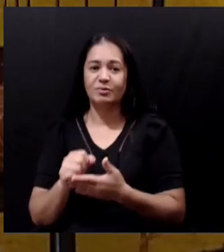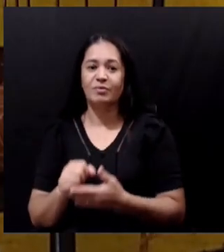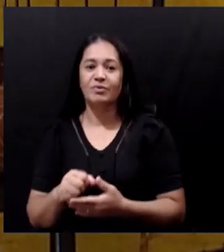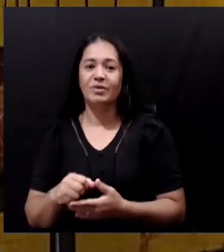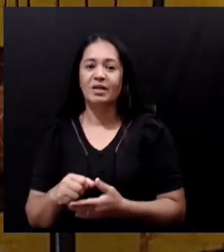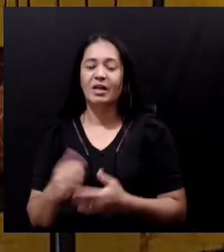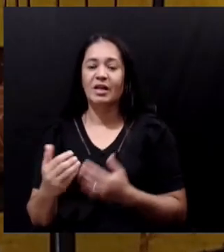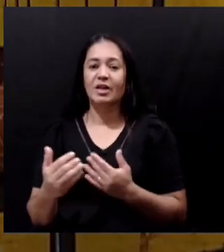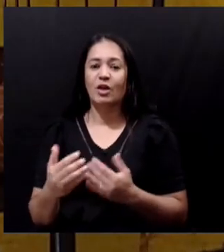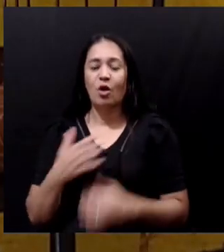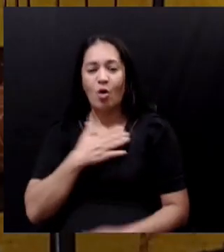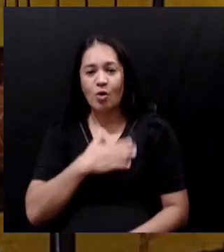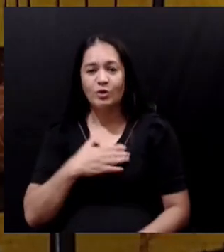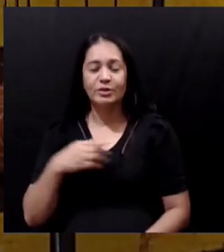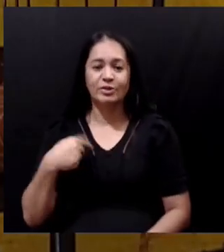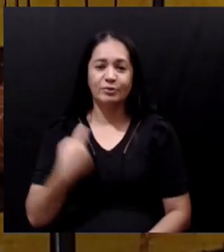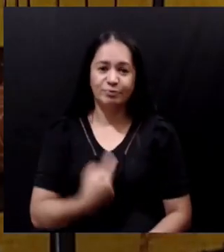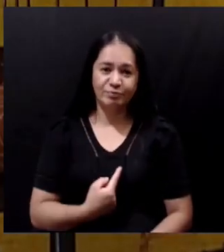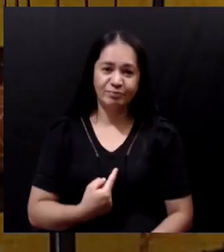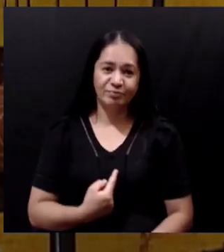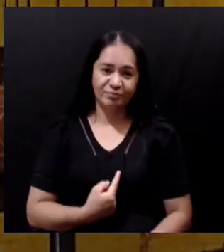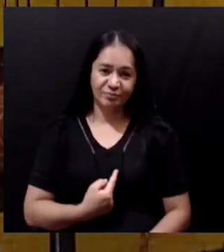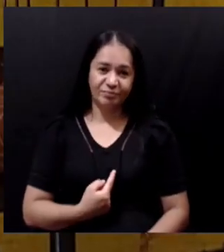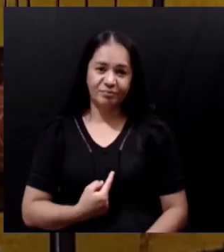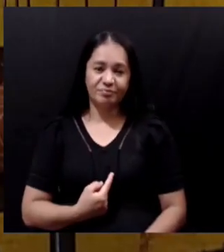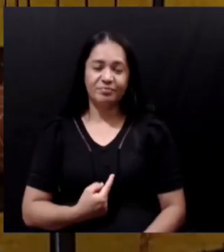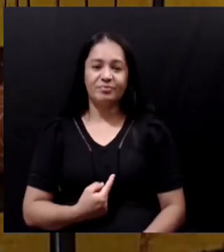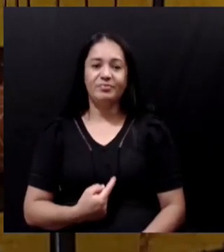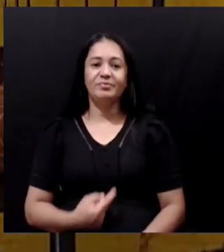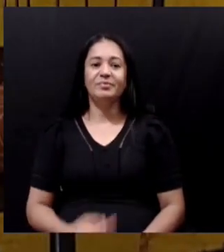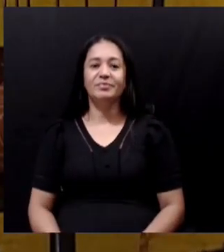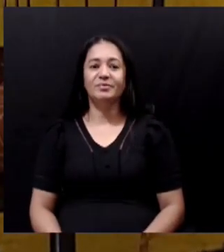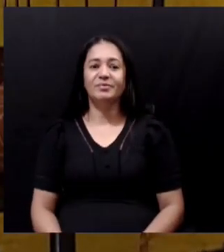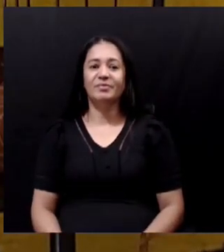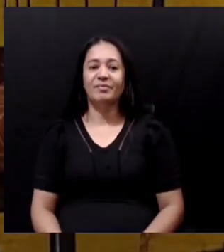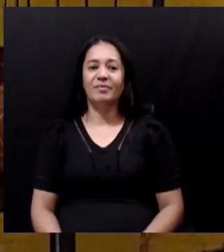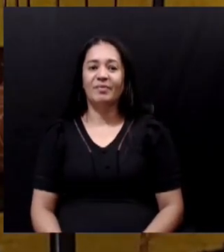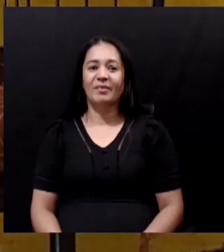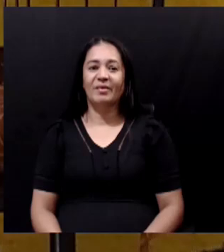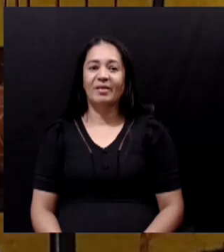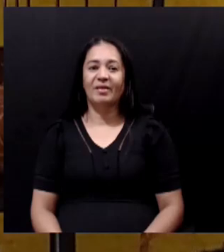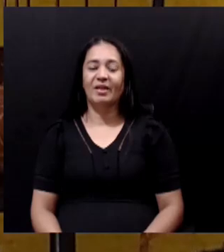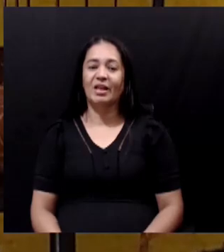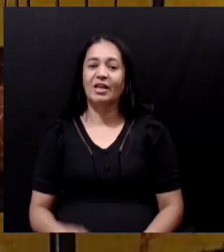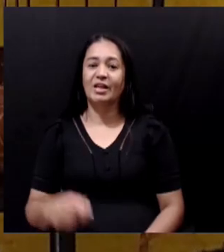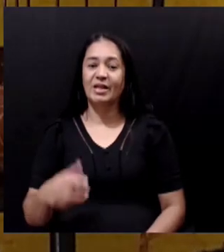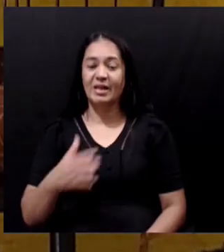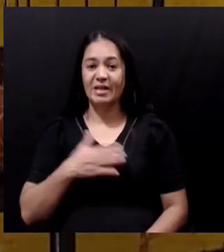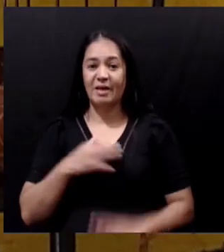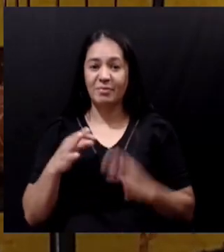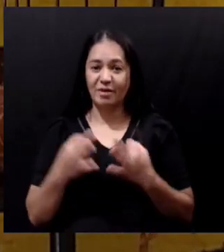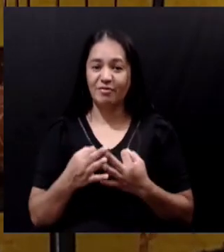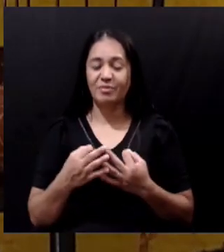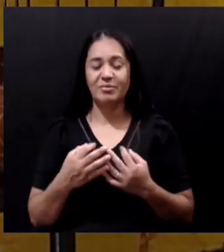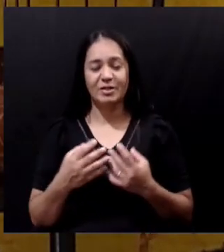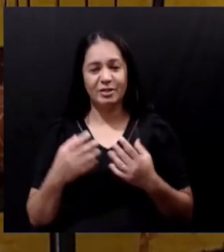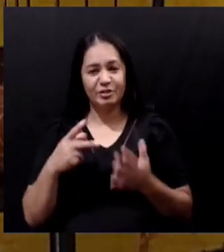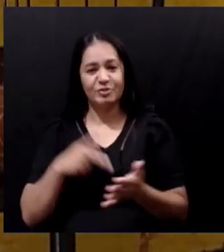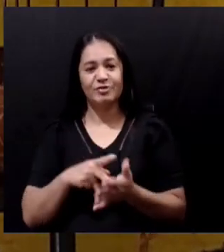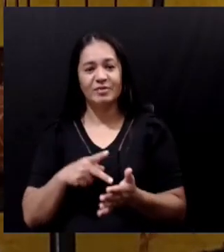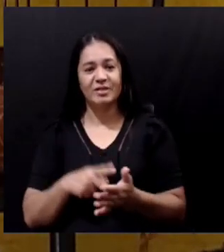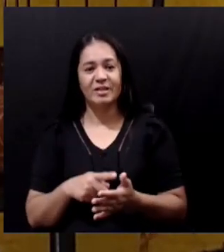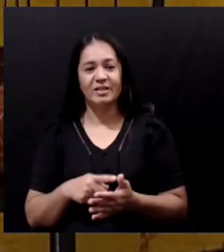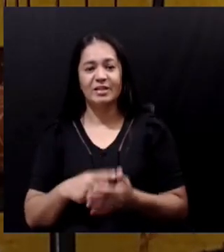sabe? Me tem como uma filha e tem a minha família como família de verdade. E eles têm nos ajudado,